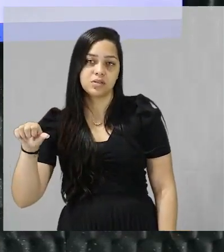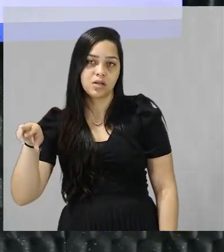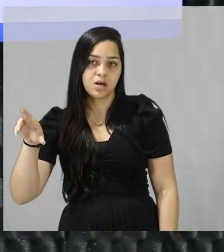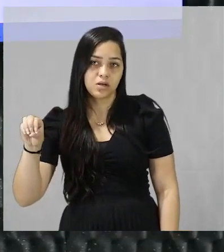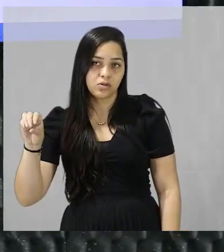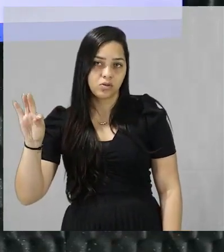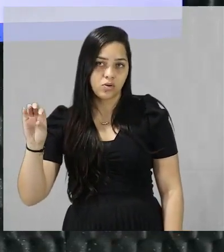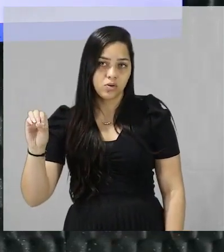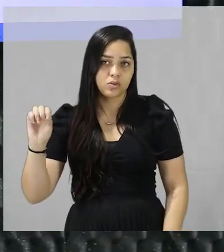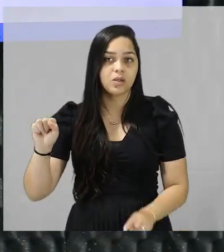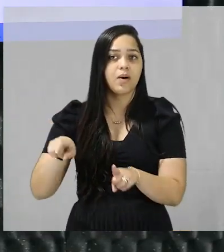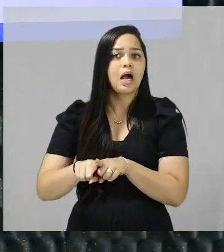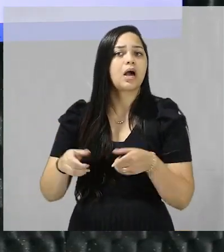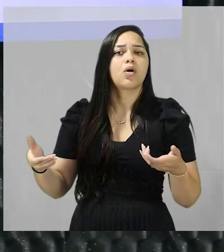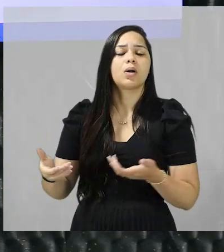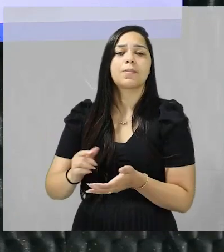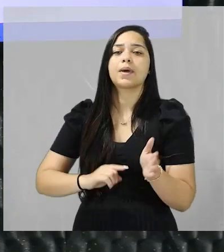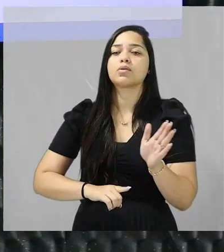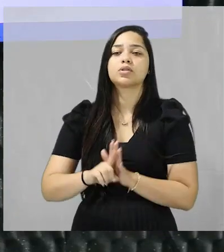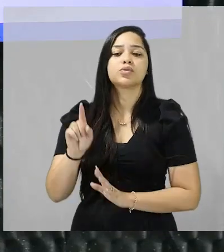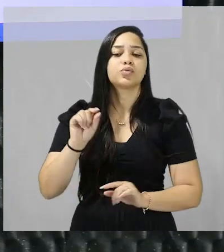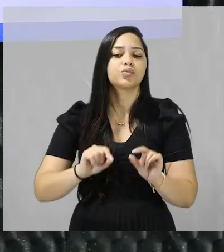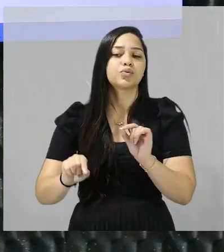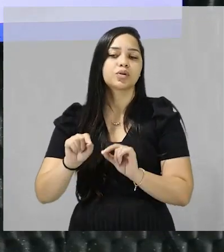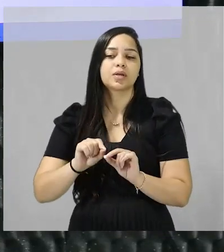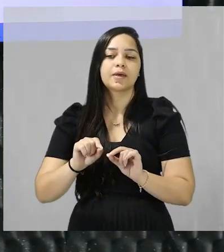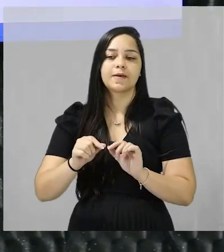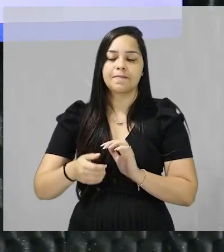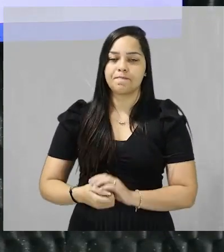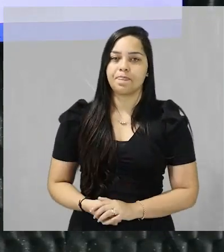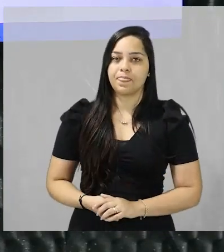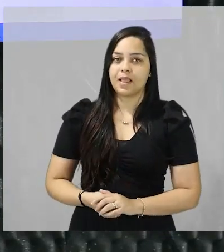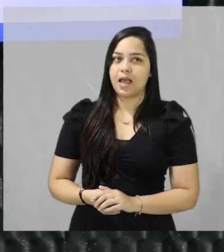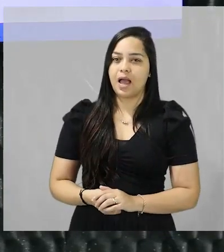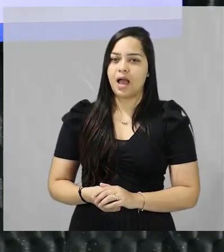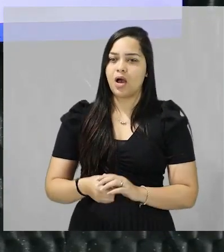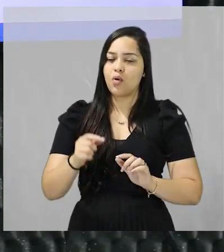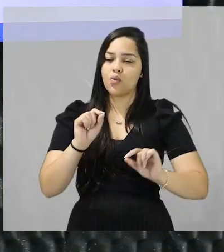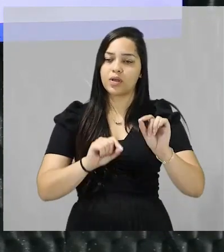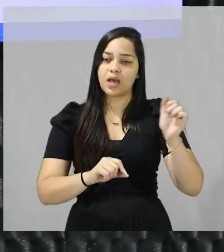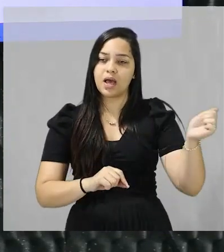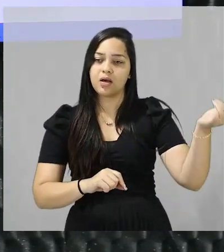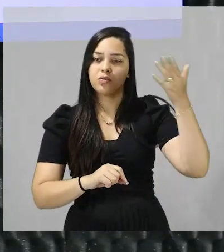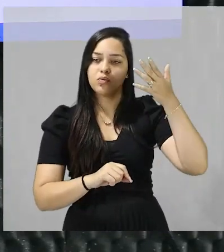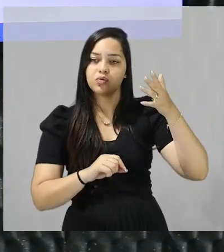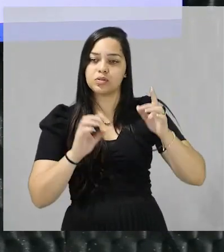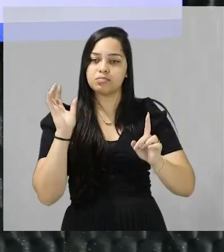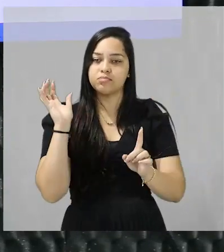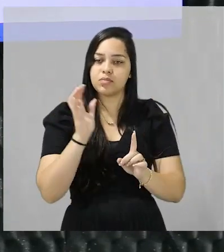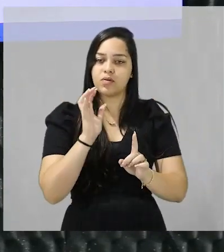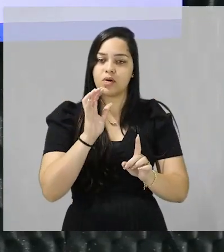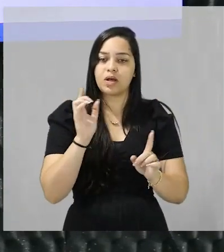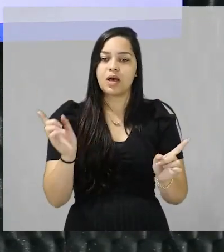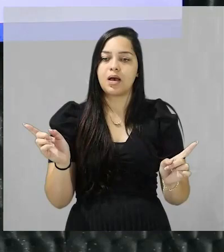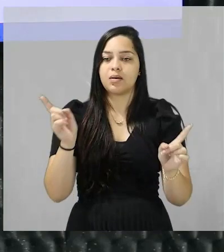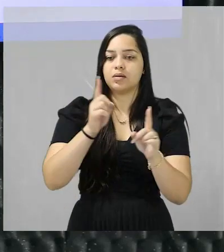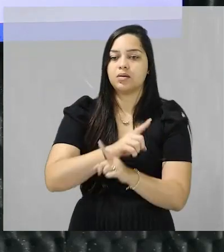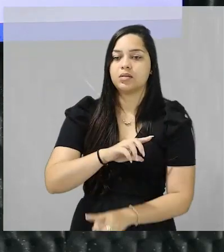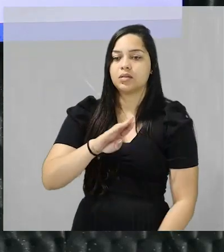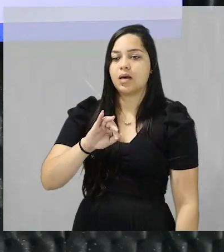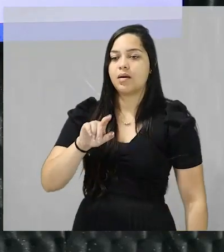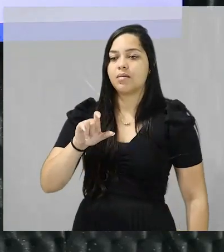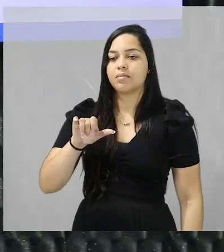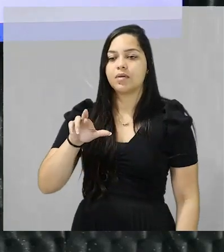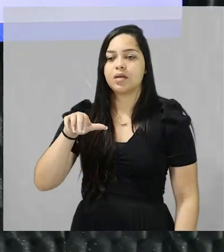a questão está perguntando, ó, na fototerapia, a luz provoca a conversão da bilirrubina no seu isômero.